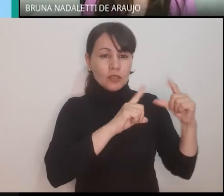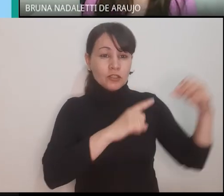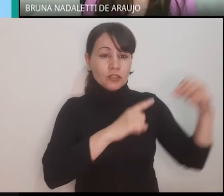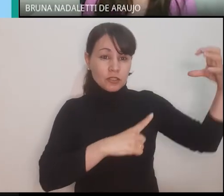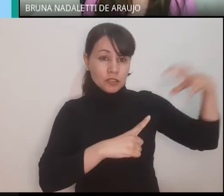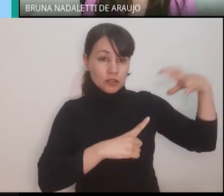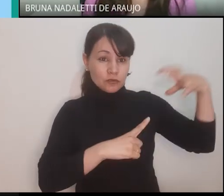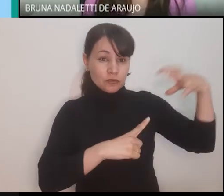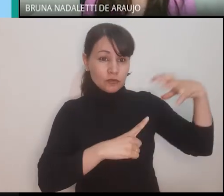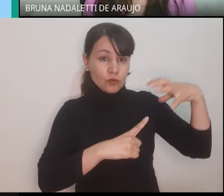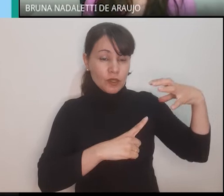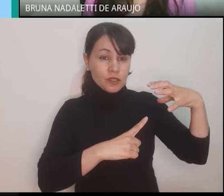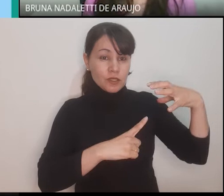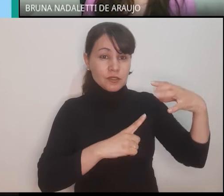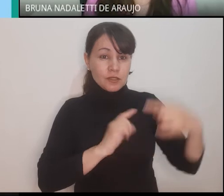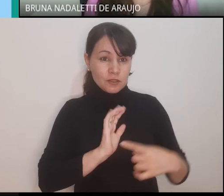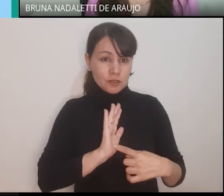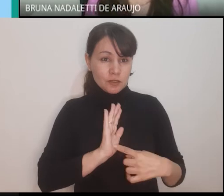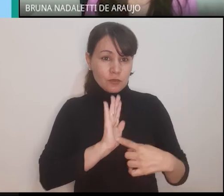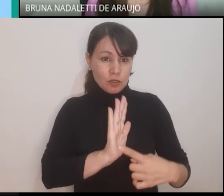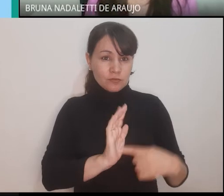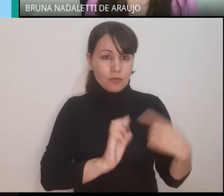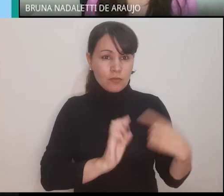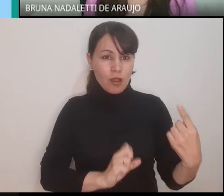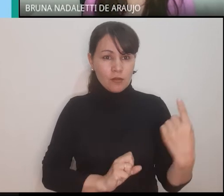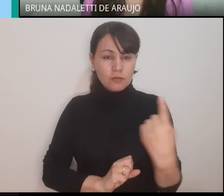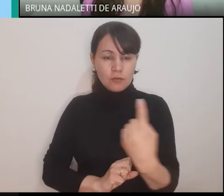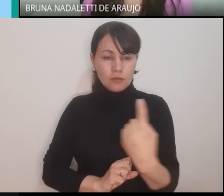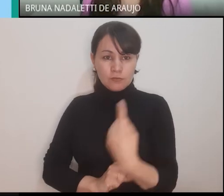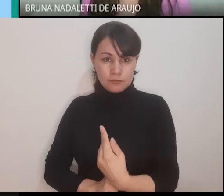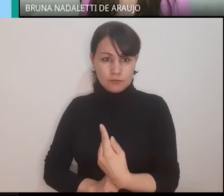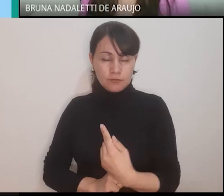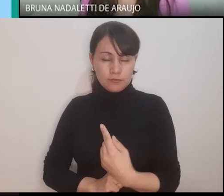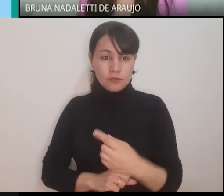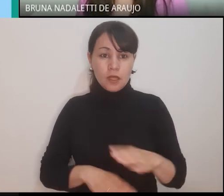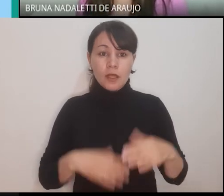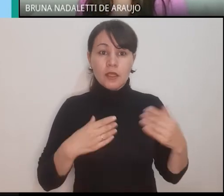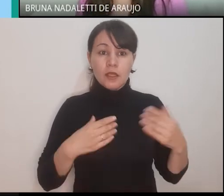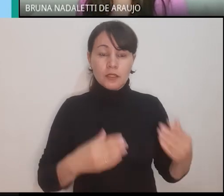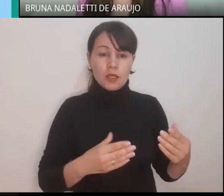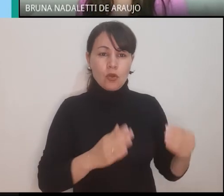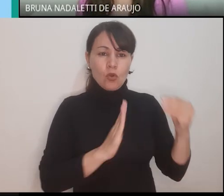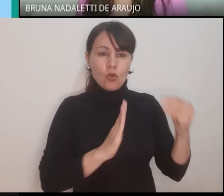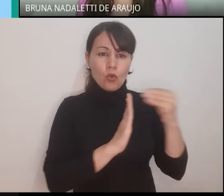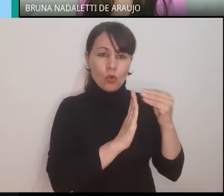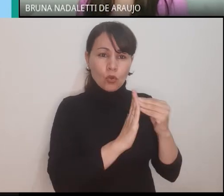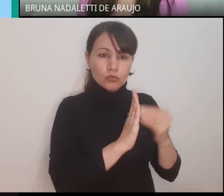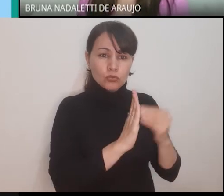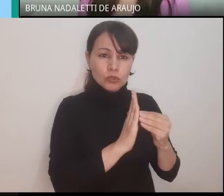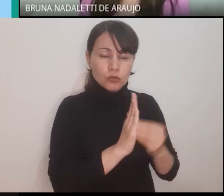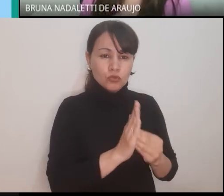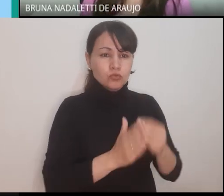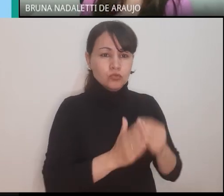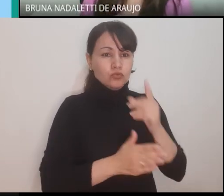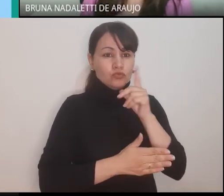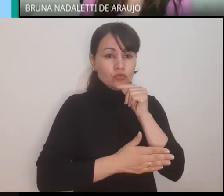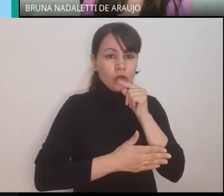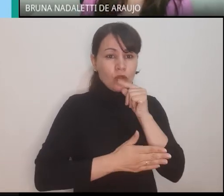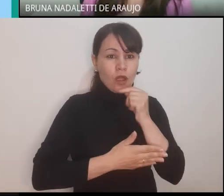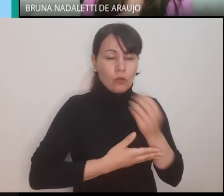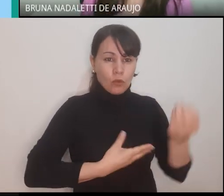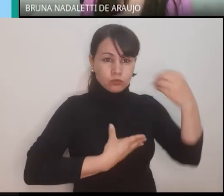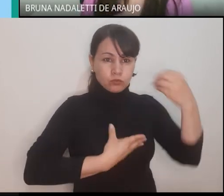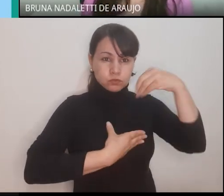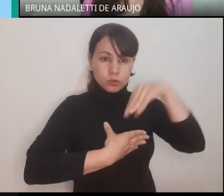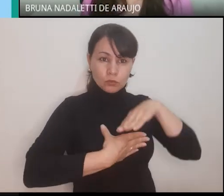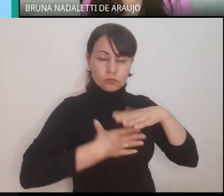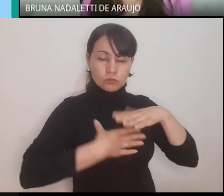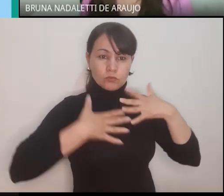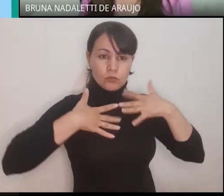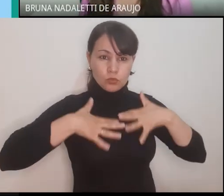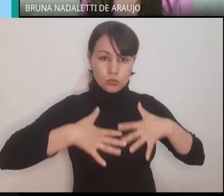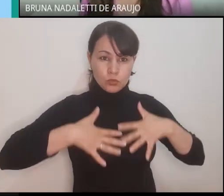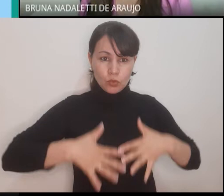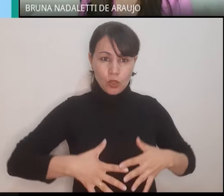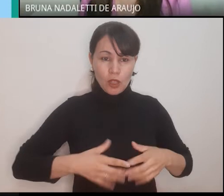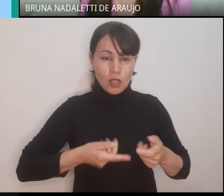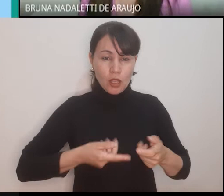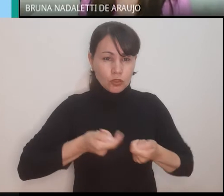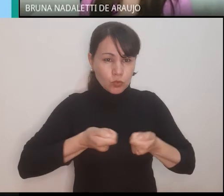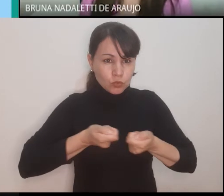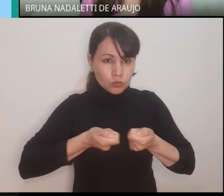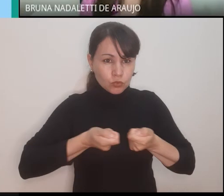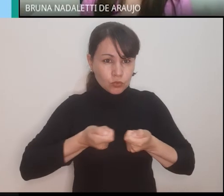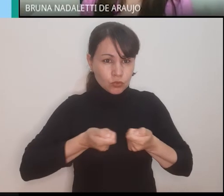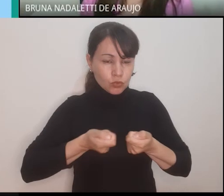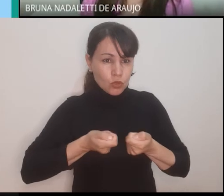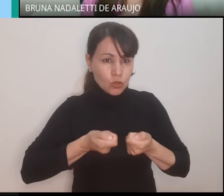cada uma delas. Então, a manutenção do conteúdo de água do organismo na perspectiva de controle da